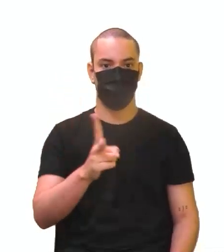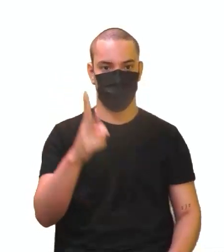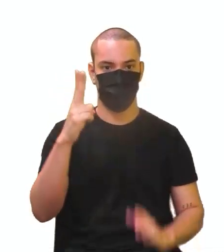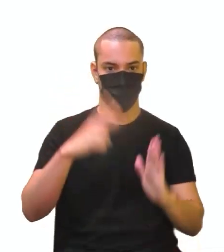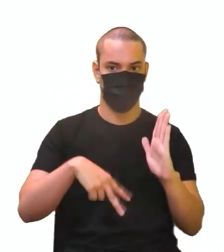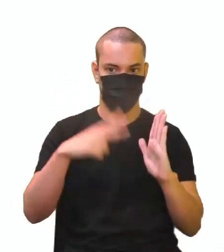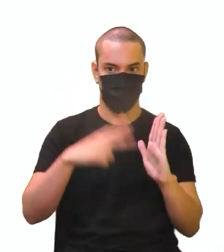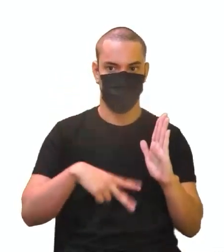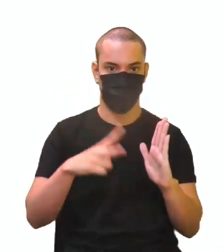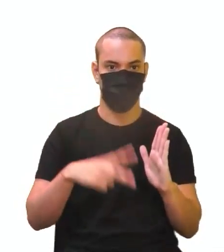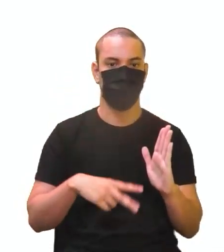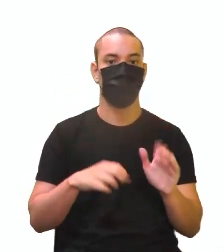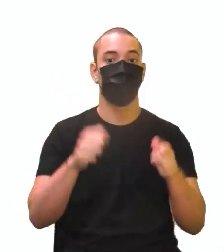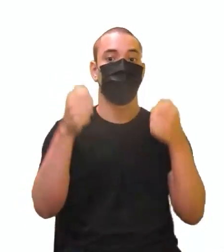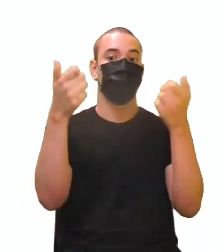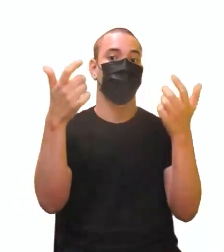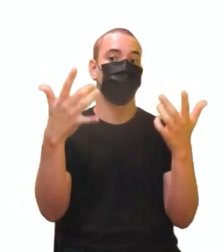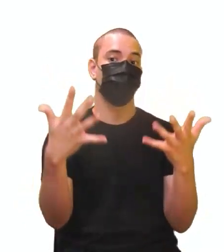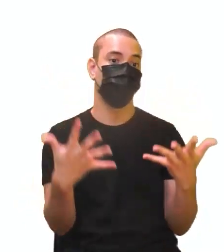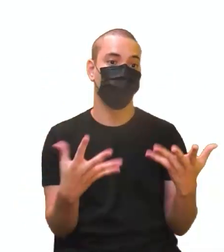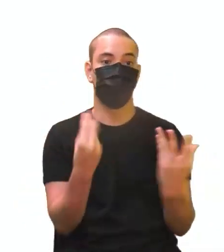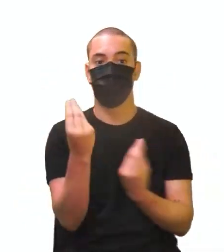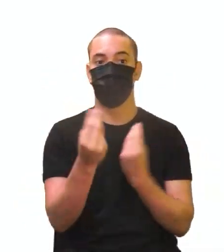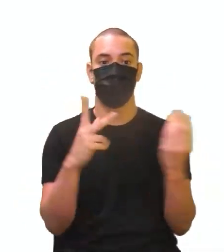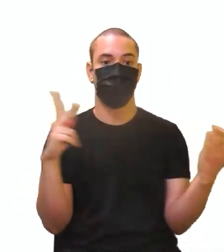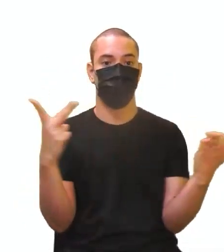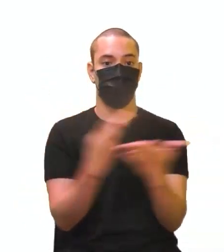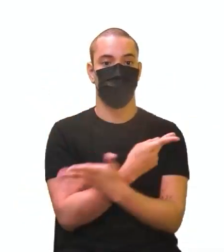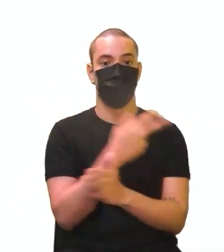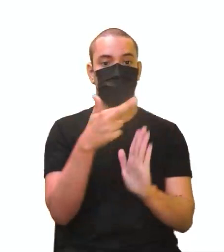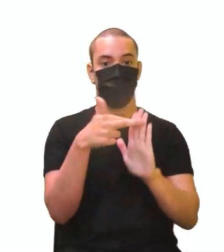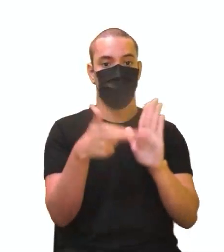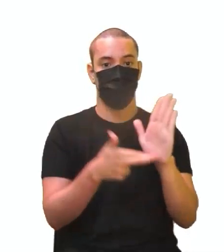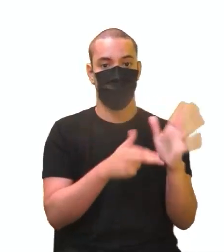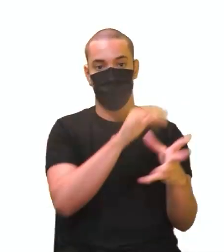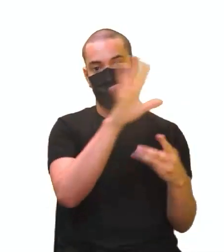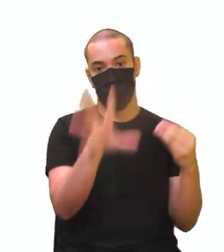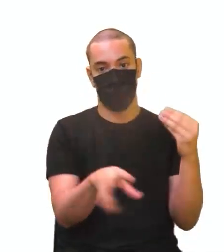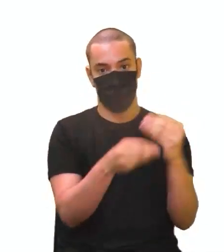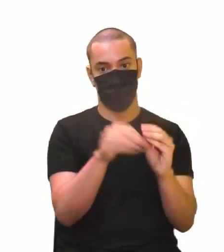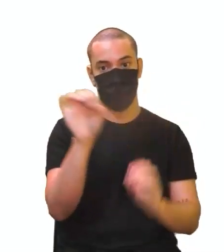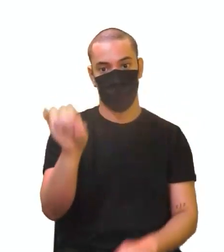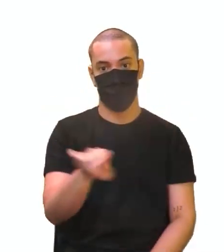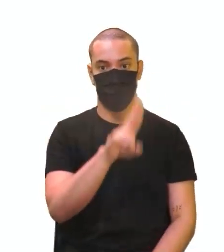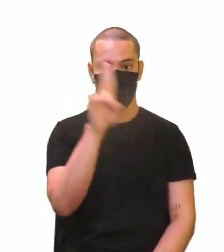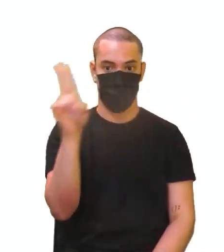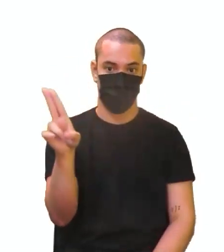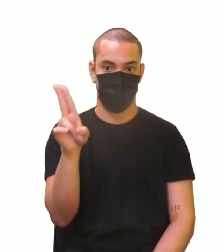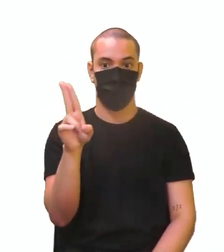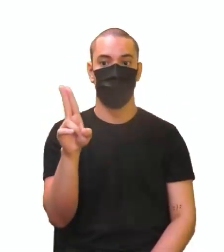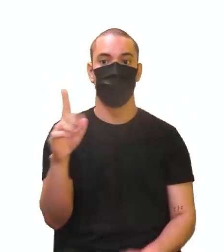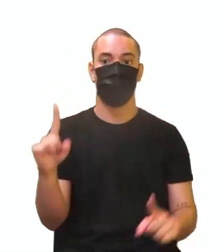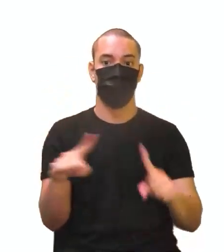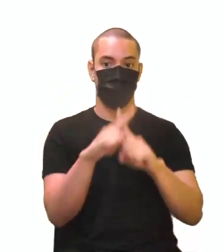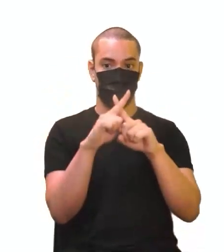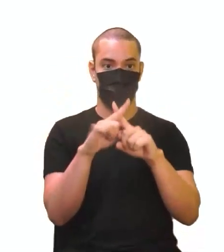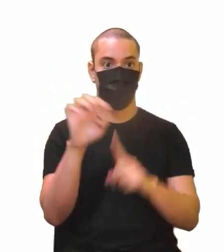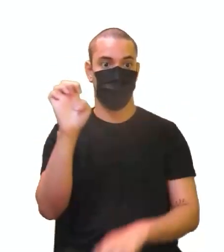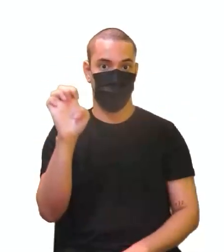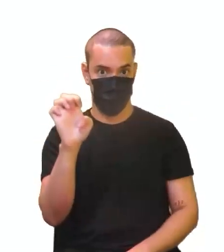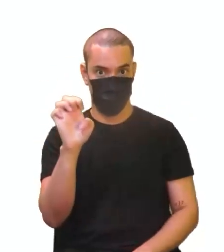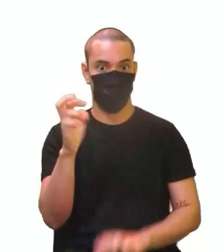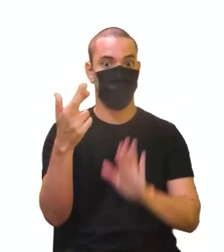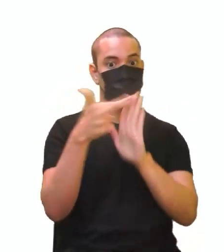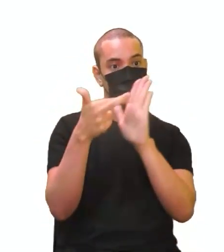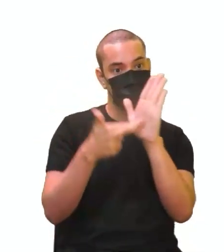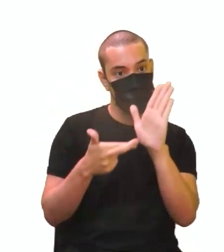é isso? Isso. Explique como ocorrem as regras da adição ou e da multiplicação e, né, que é a regra do